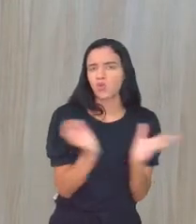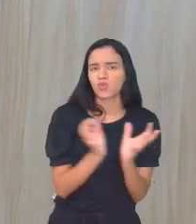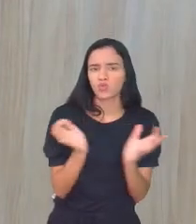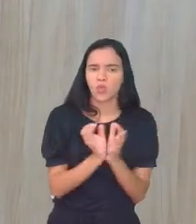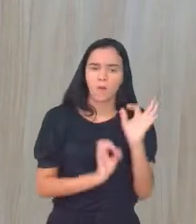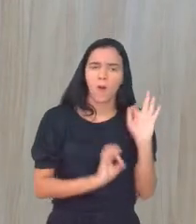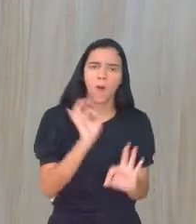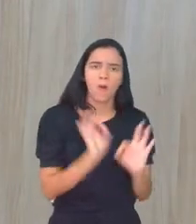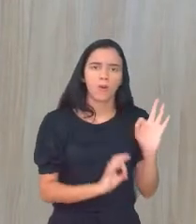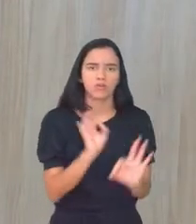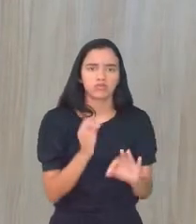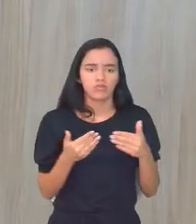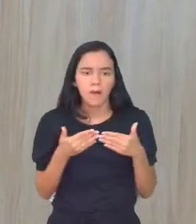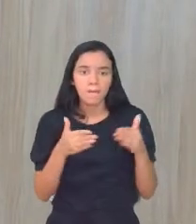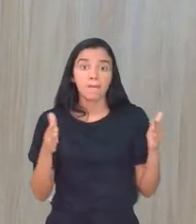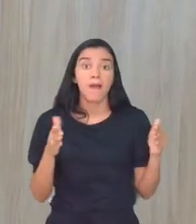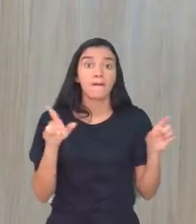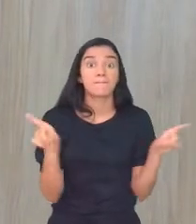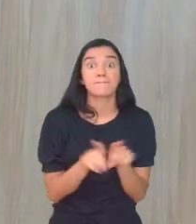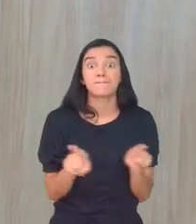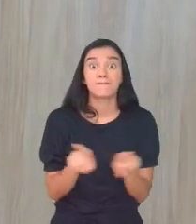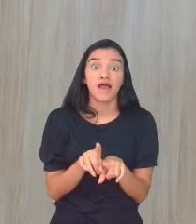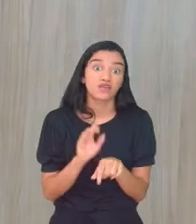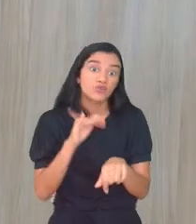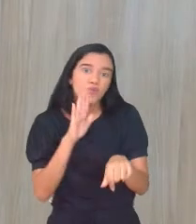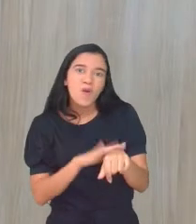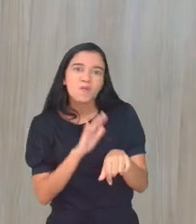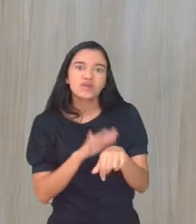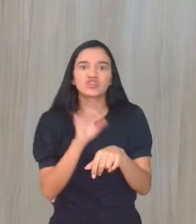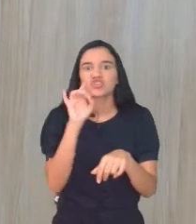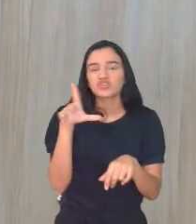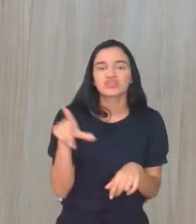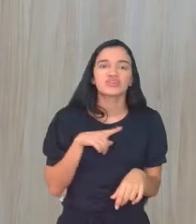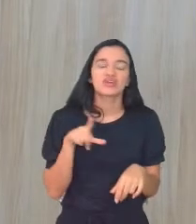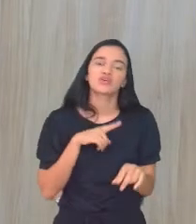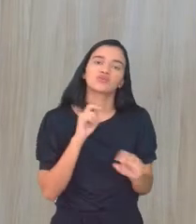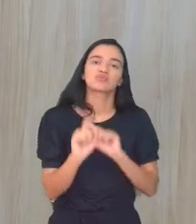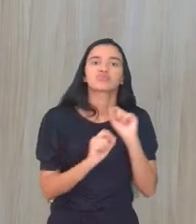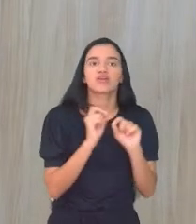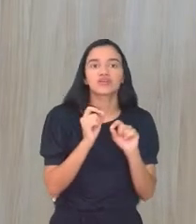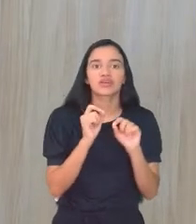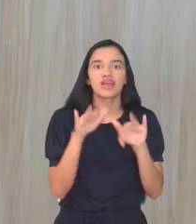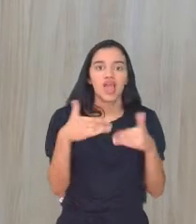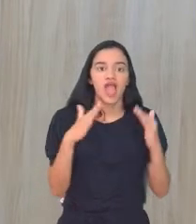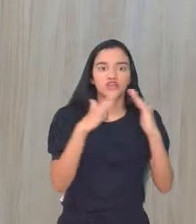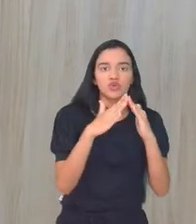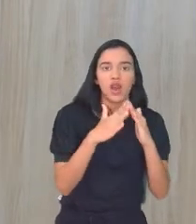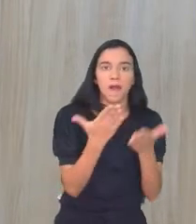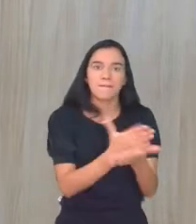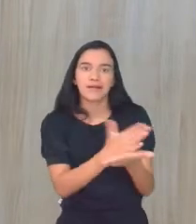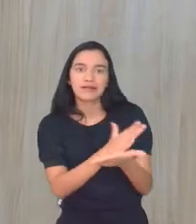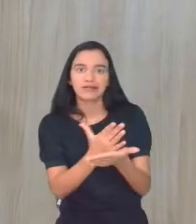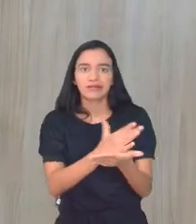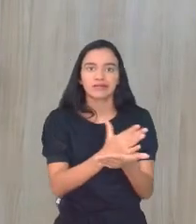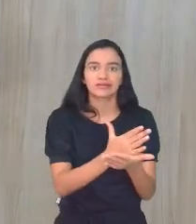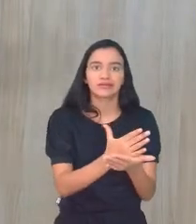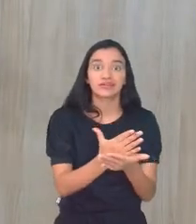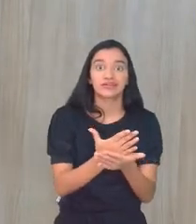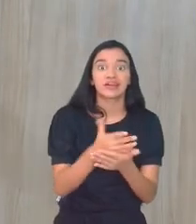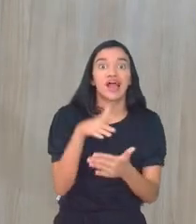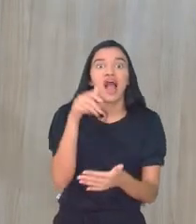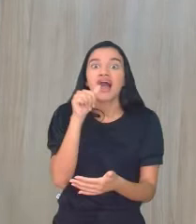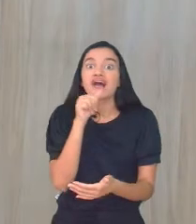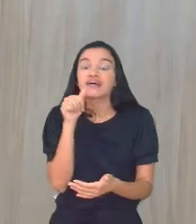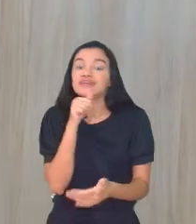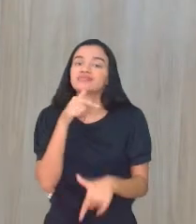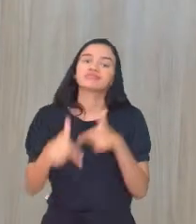fez uma inauguração, mas naquele momento só tinha feito a reforma em metade da escola, né? A outra metade ainda estava em